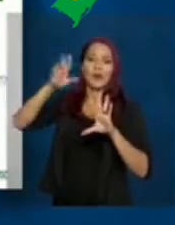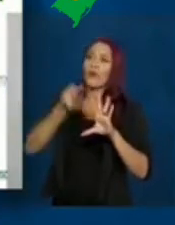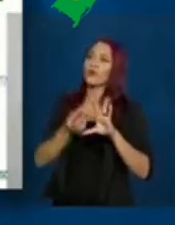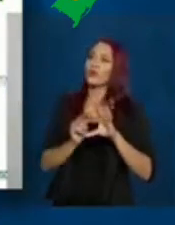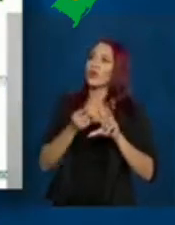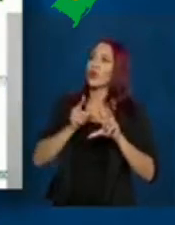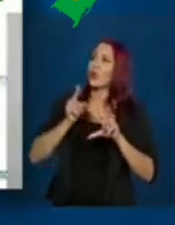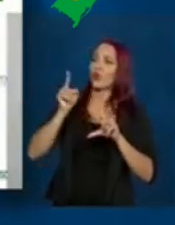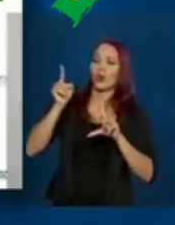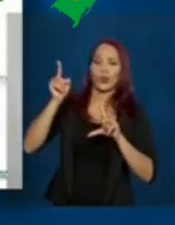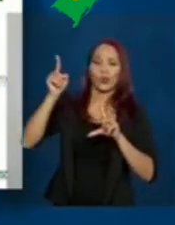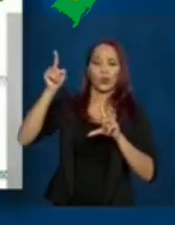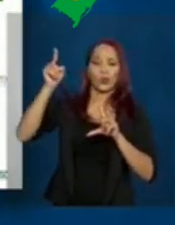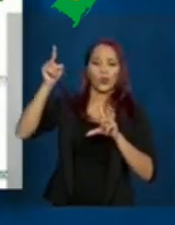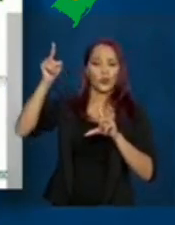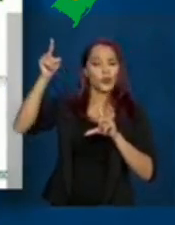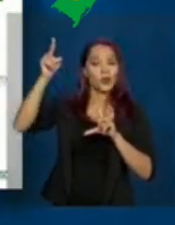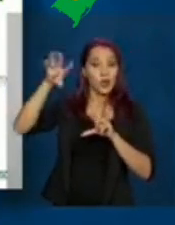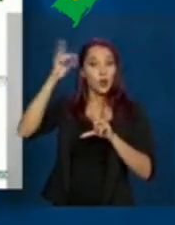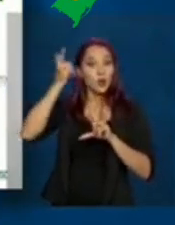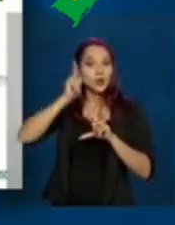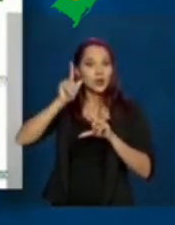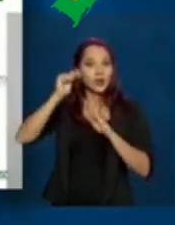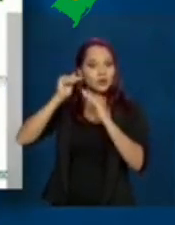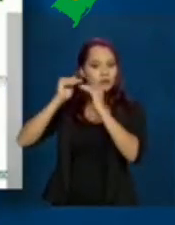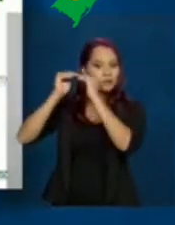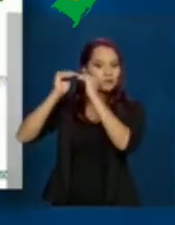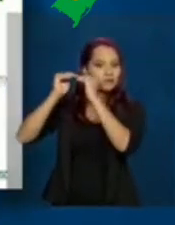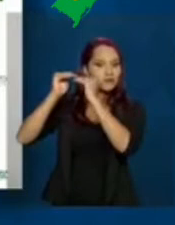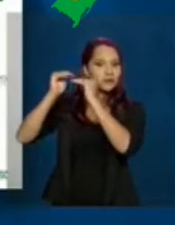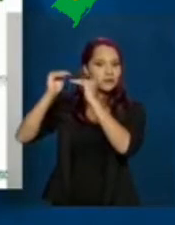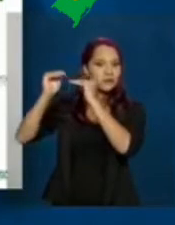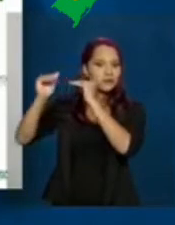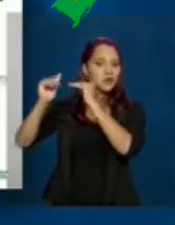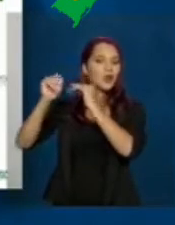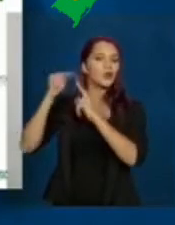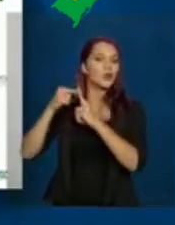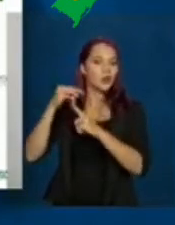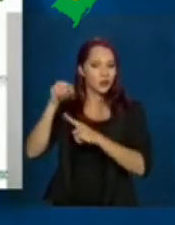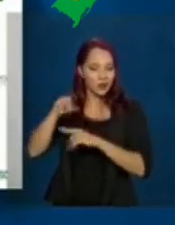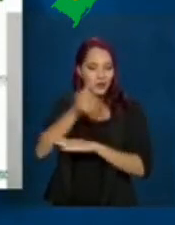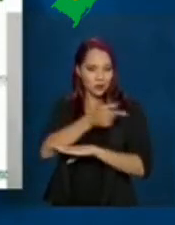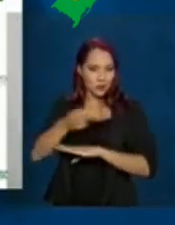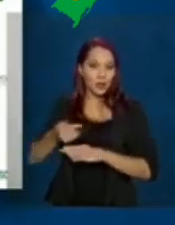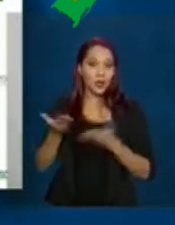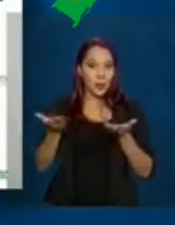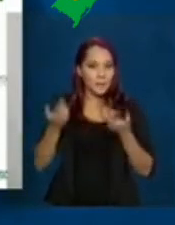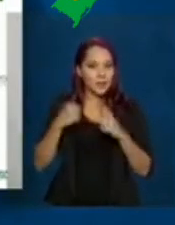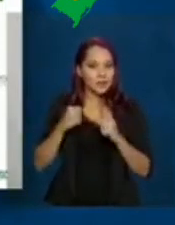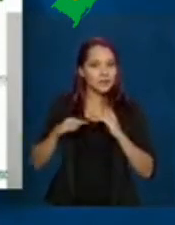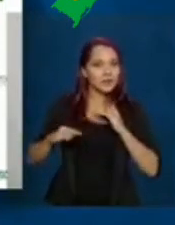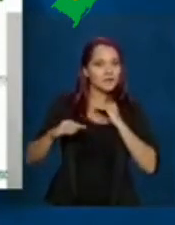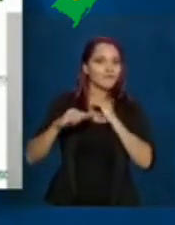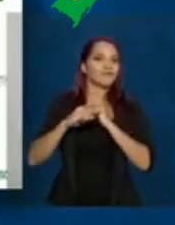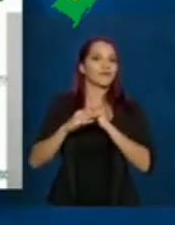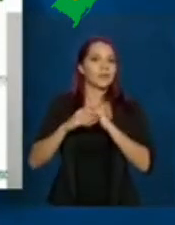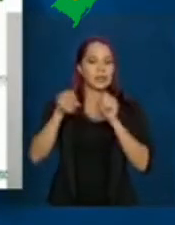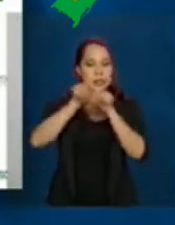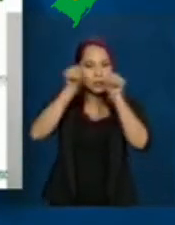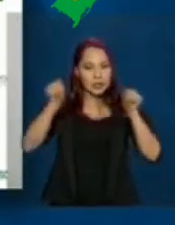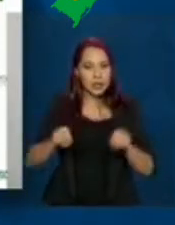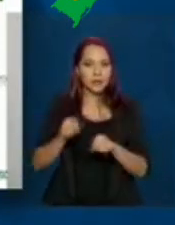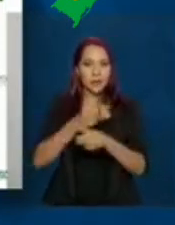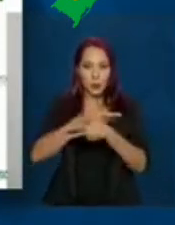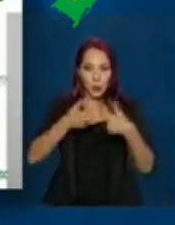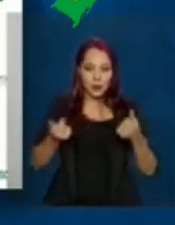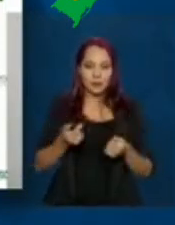pico do Everest, e nós conseguimos dar uma chatada nele com essa nossa segurança. Agora precisamos equipar o nosso sistema para poder